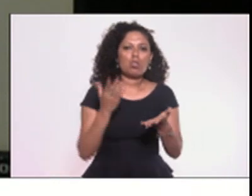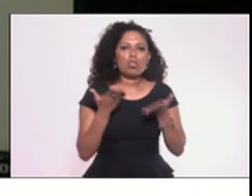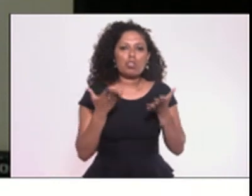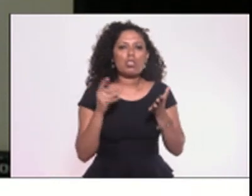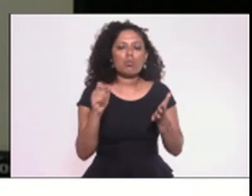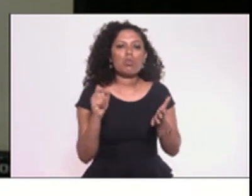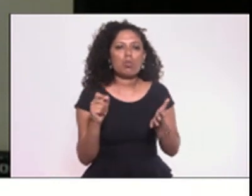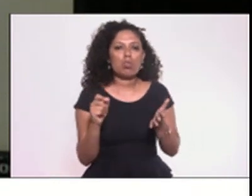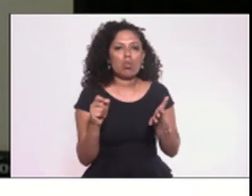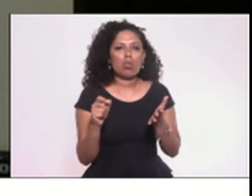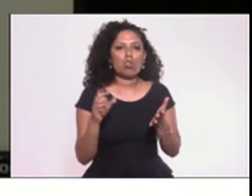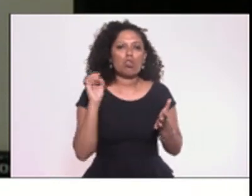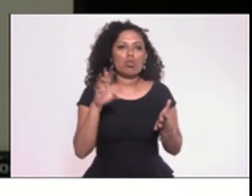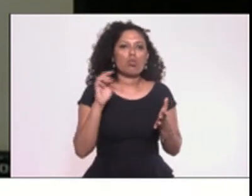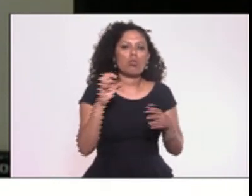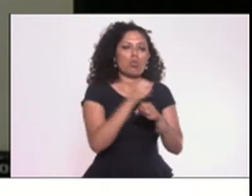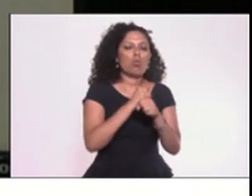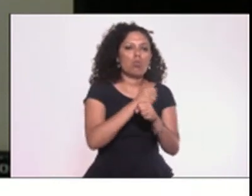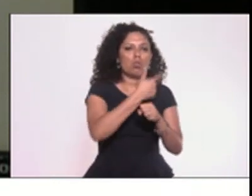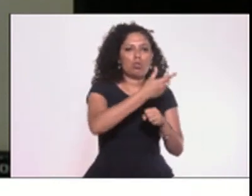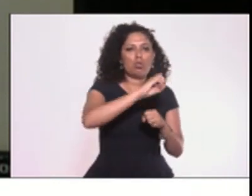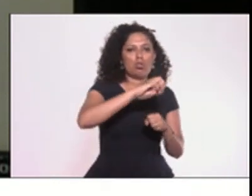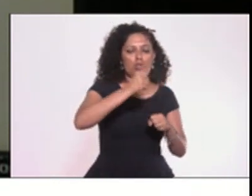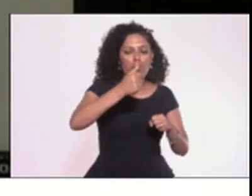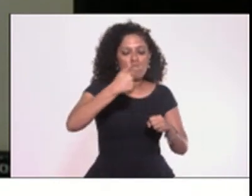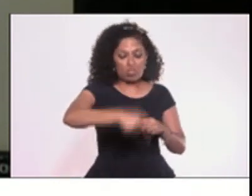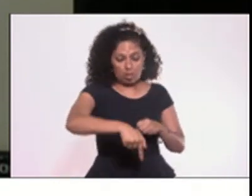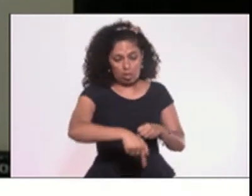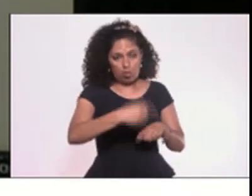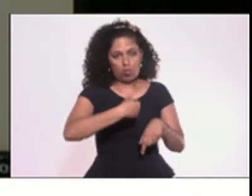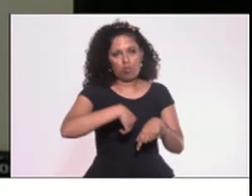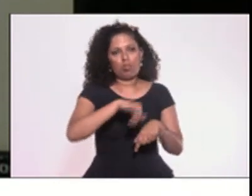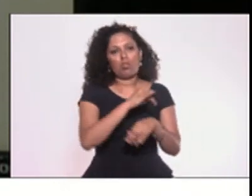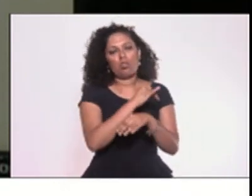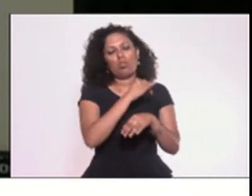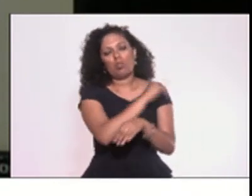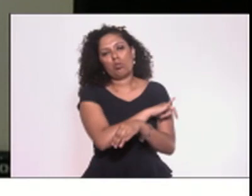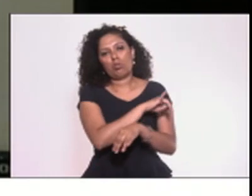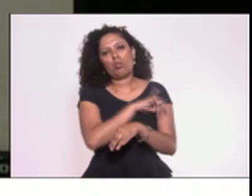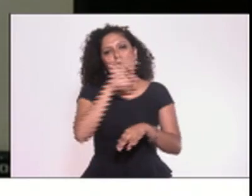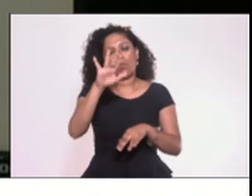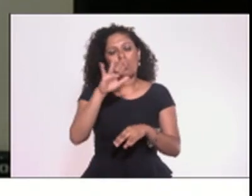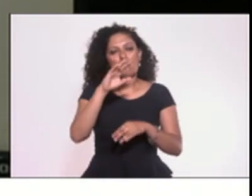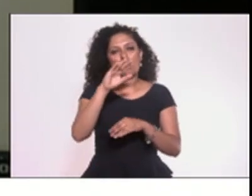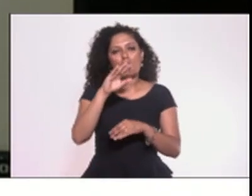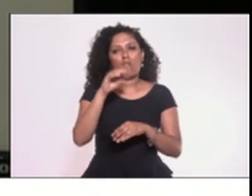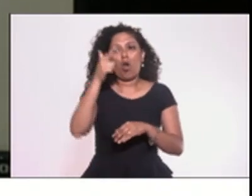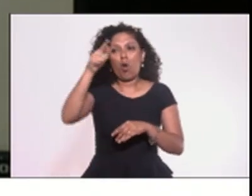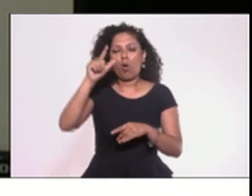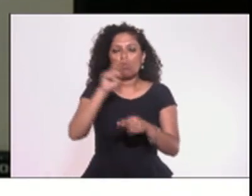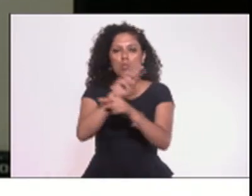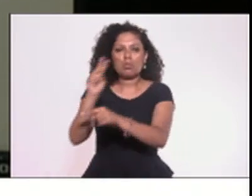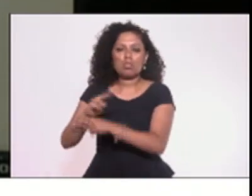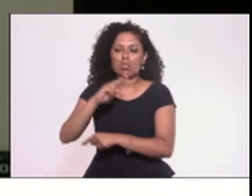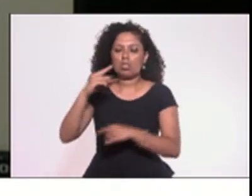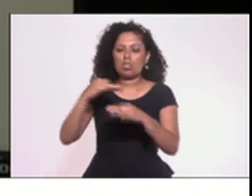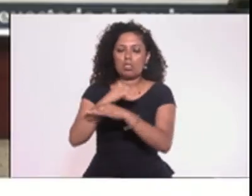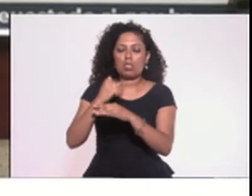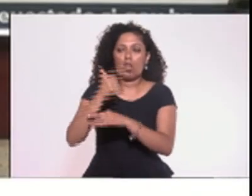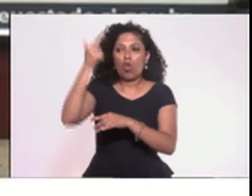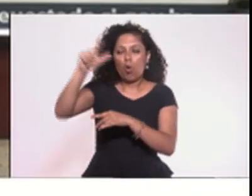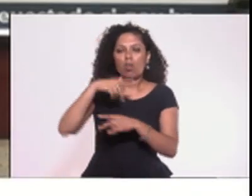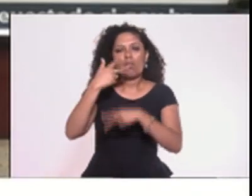ficasse somente em 2017 no Rio, mas inclusive outros representantes de outras cidades disseram, não,